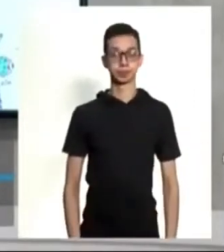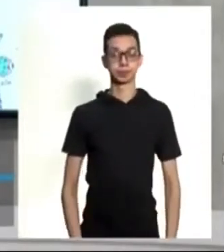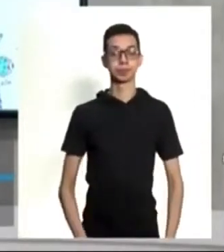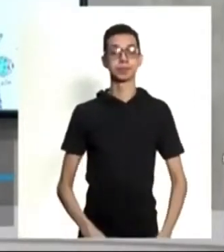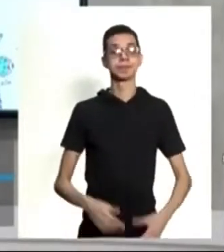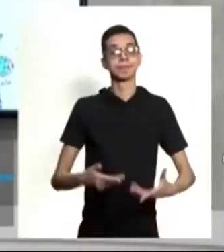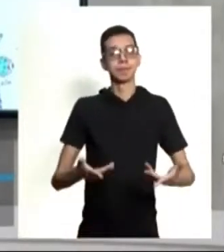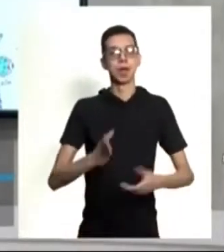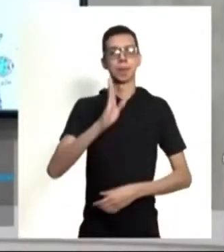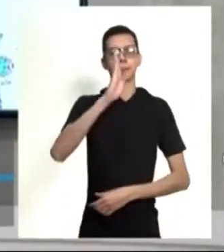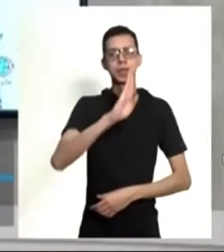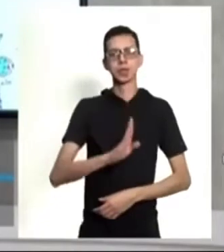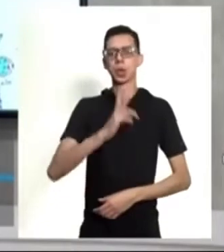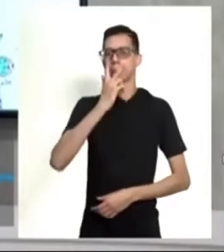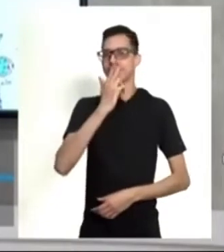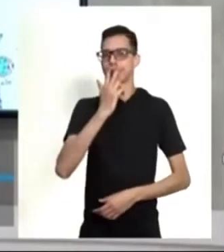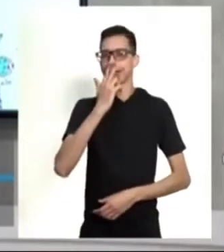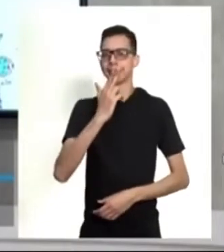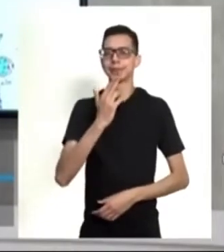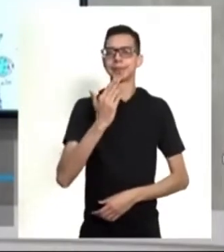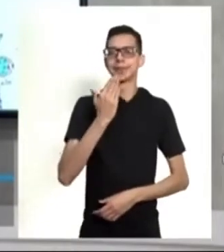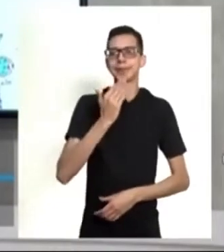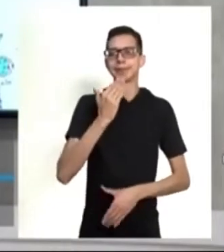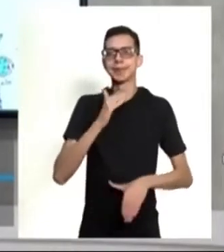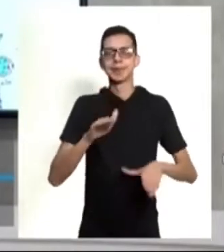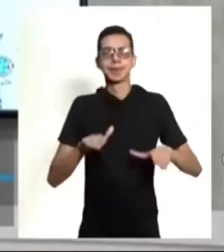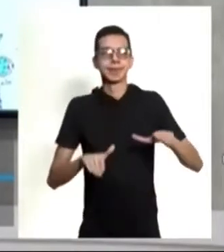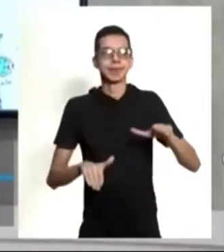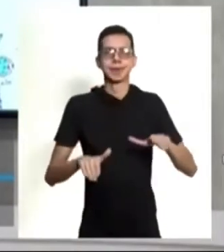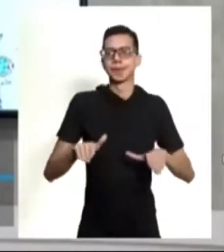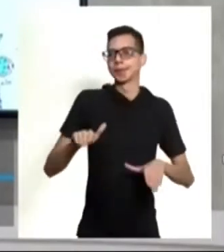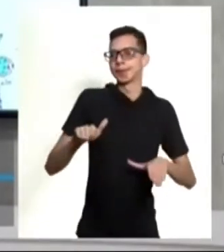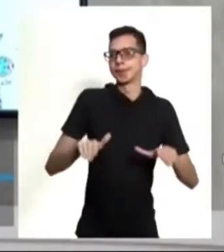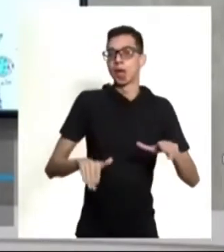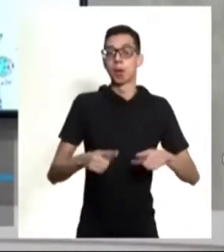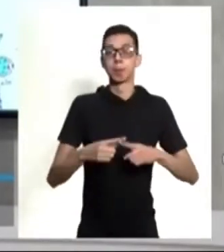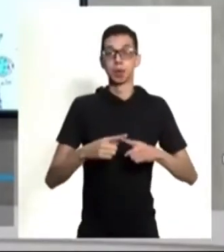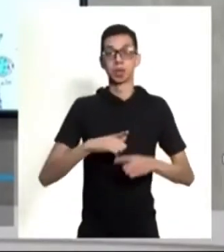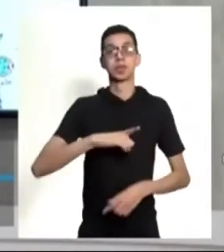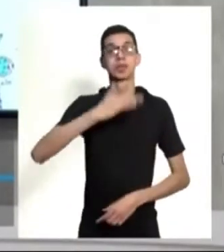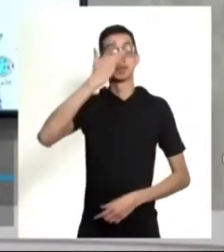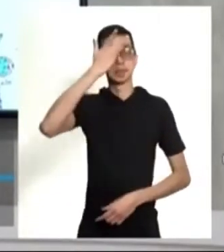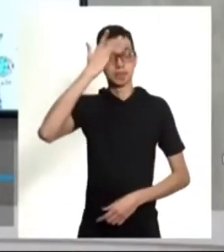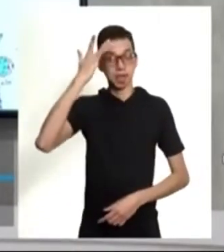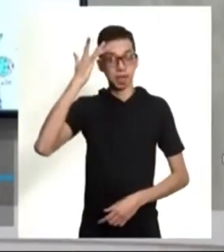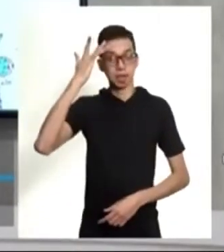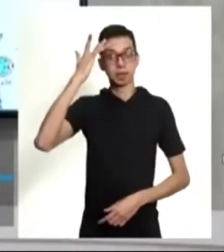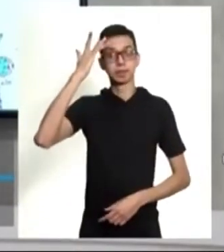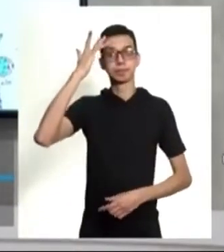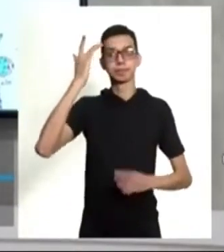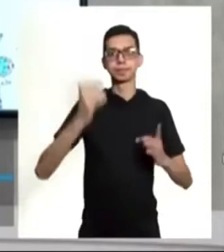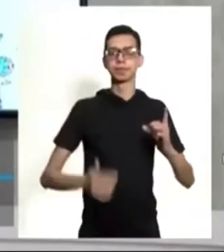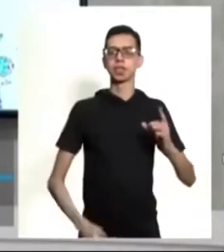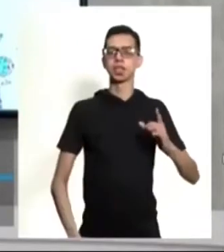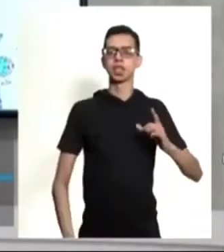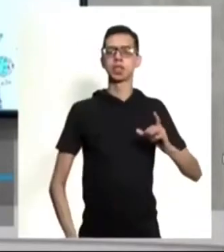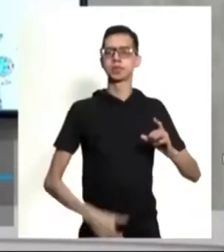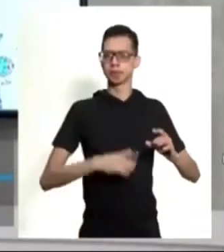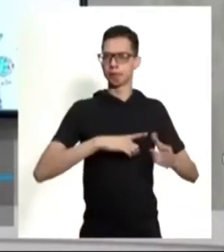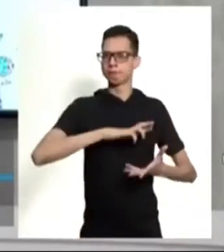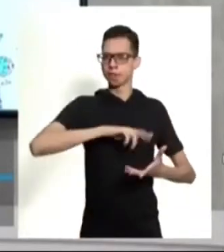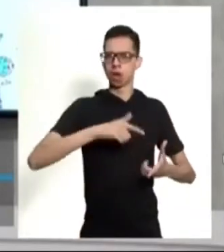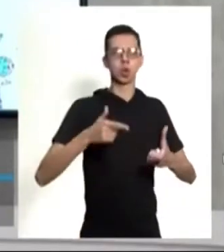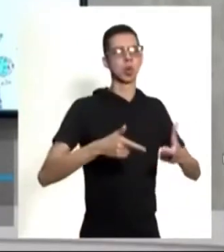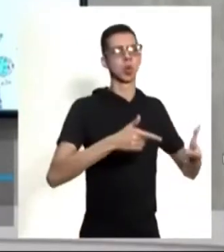irregular. Tem poucos grandes latifundiários e muita gente sem acesso à terra. Ó,